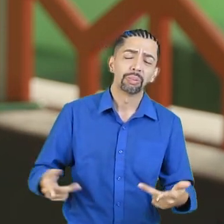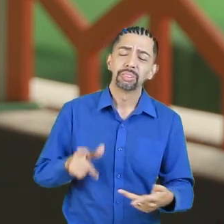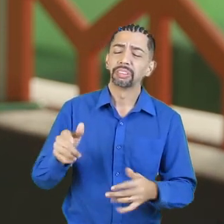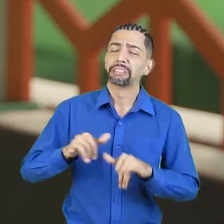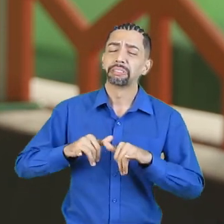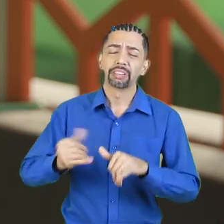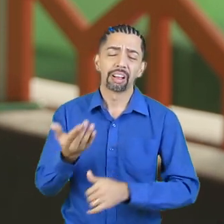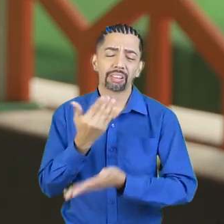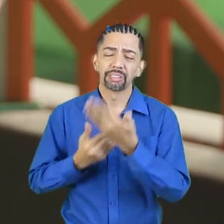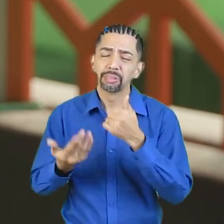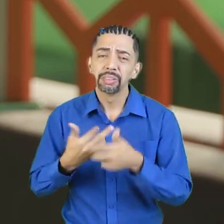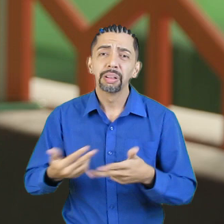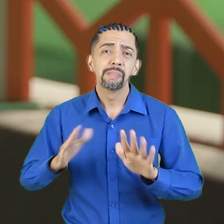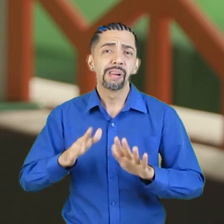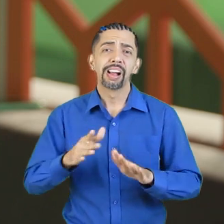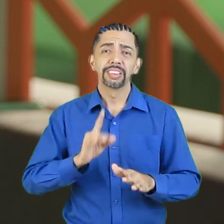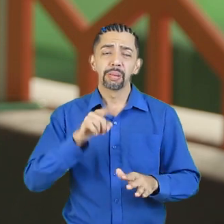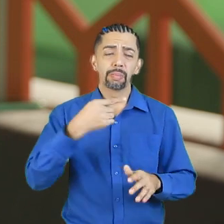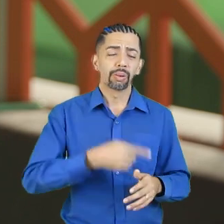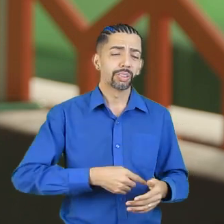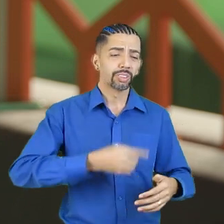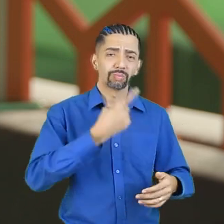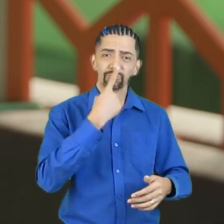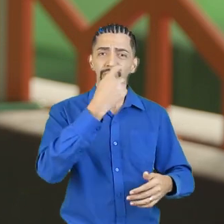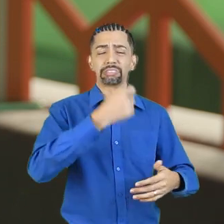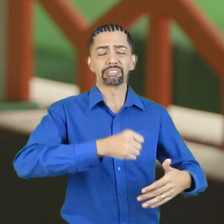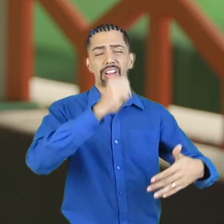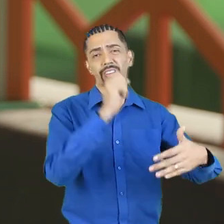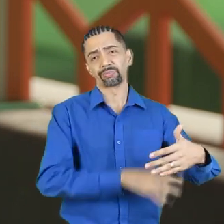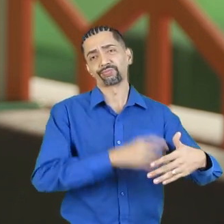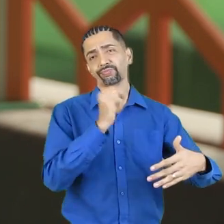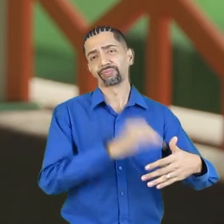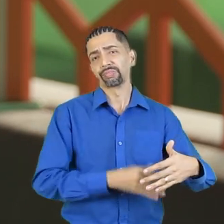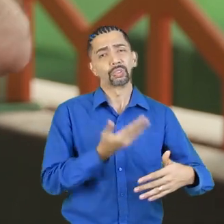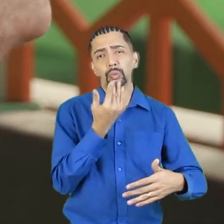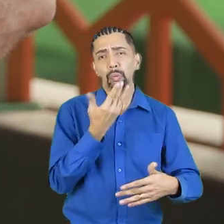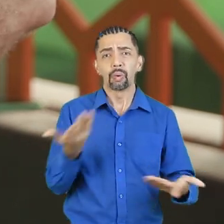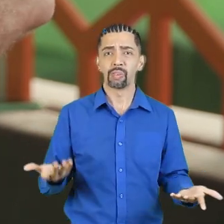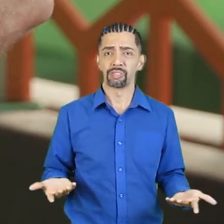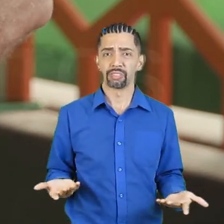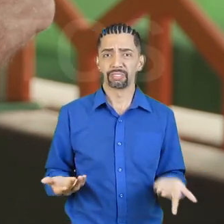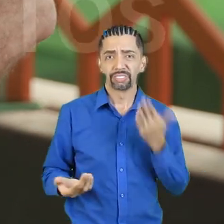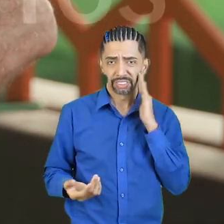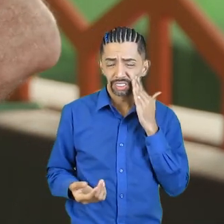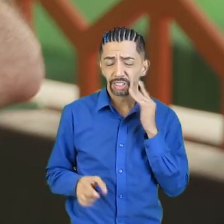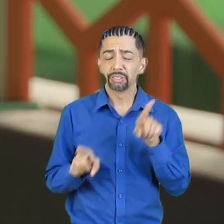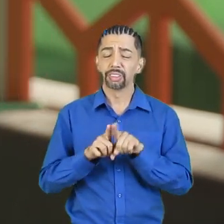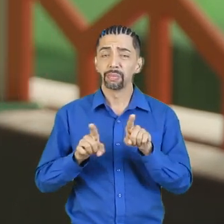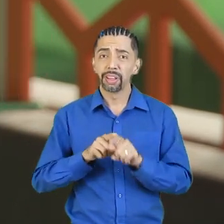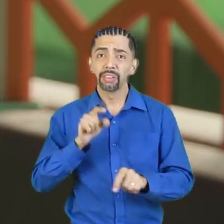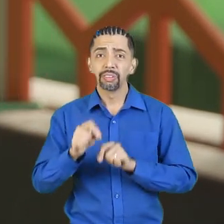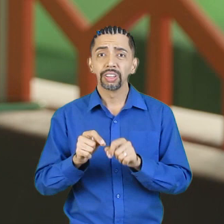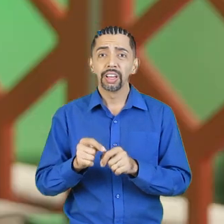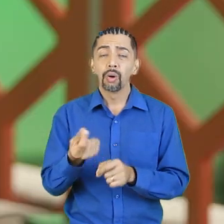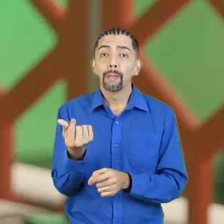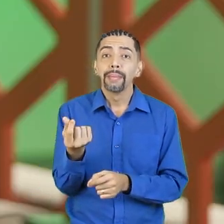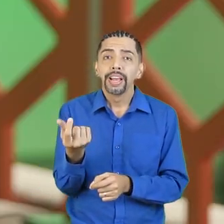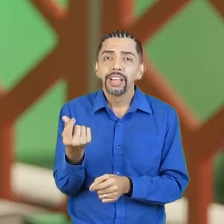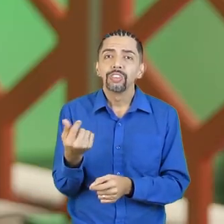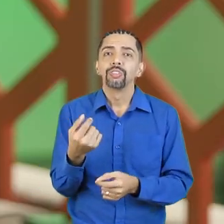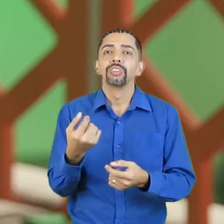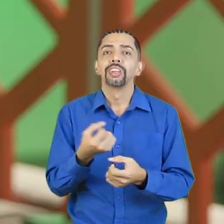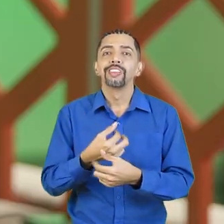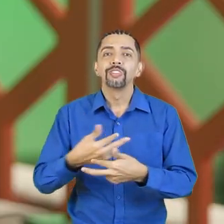de todos os itens essenciais que você tem no dia a dia. Tá aí os aumentos de preços que não param, né?